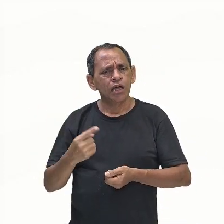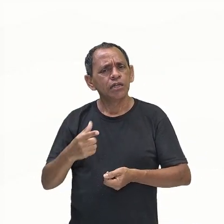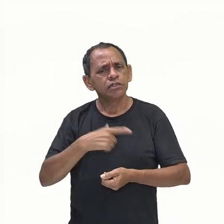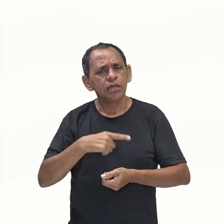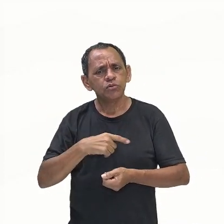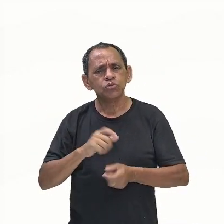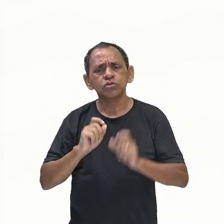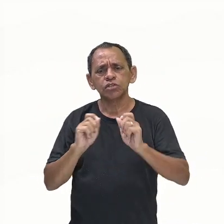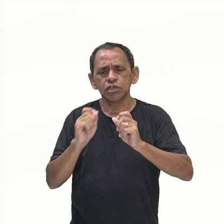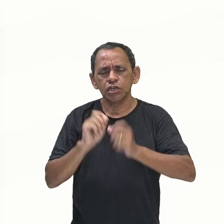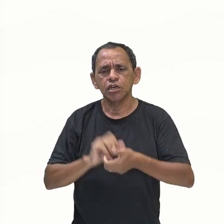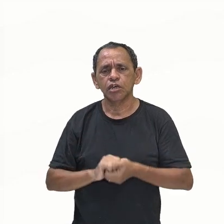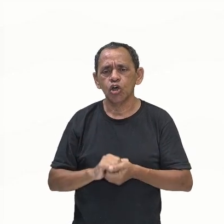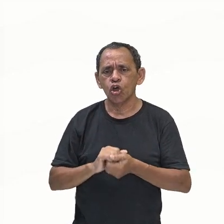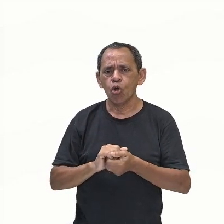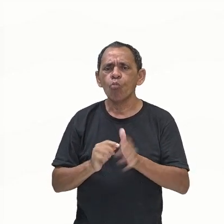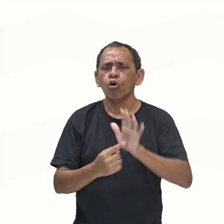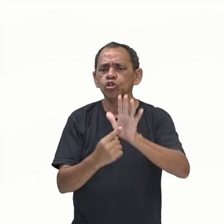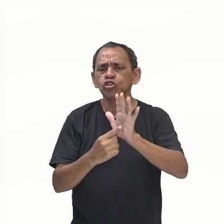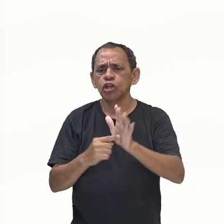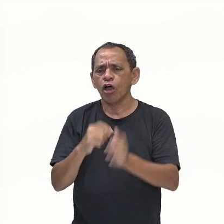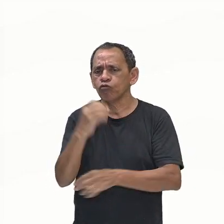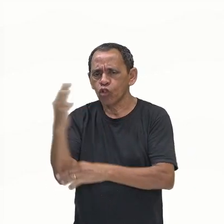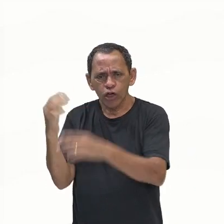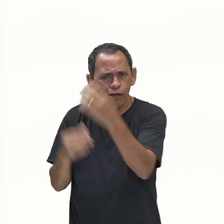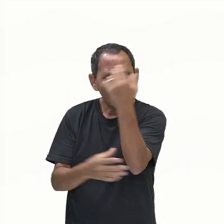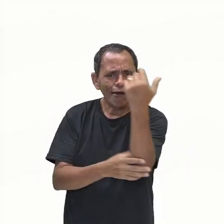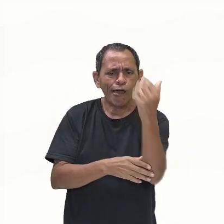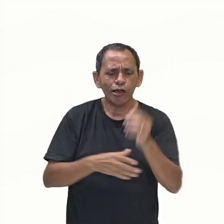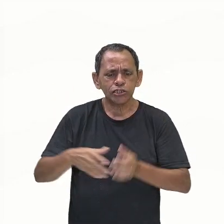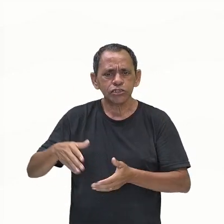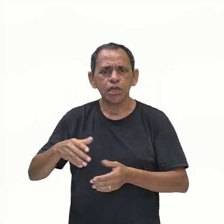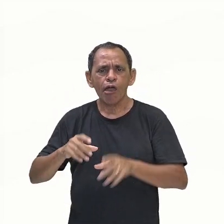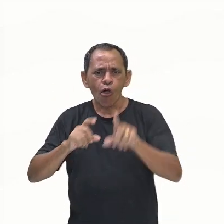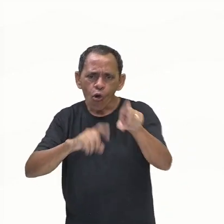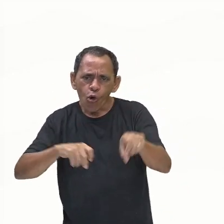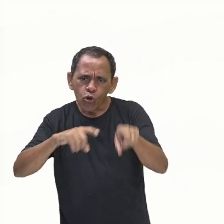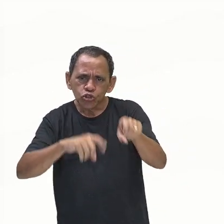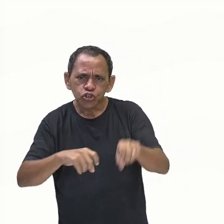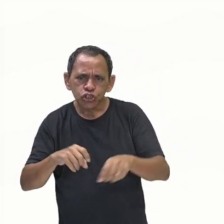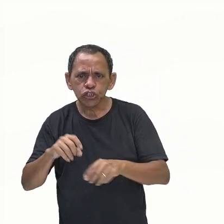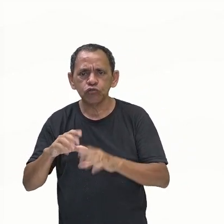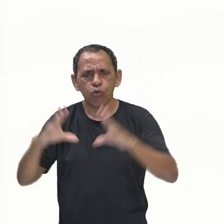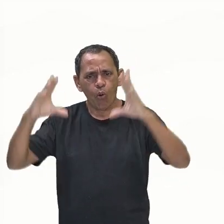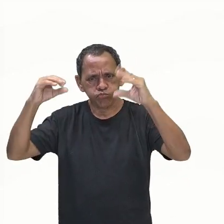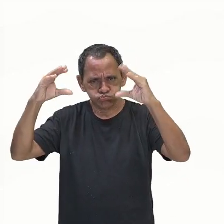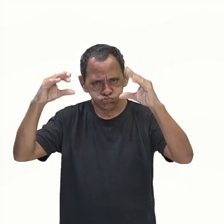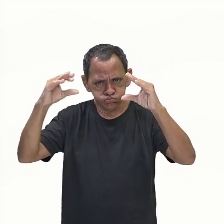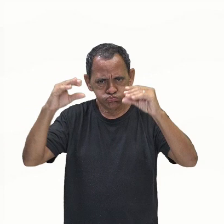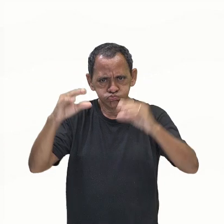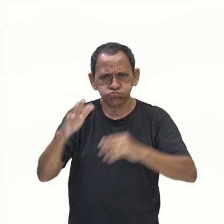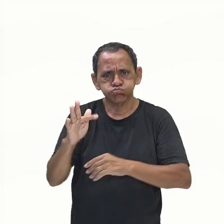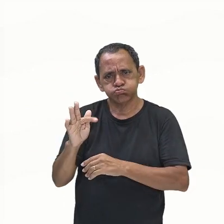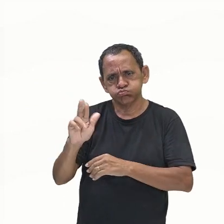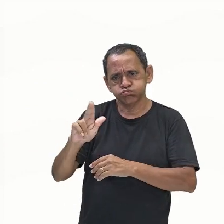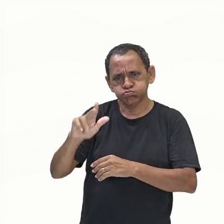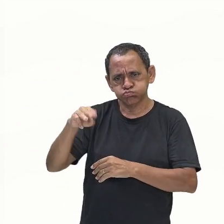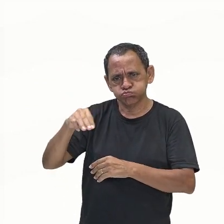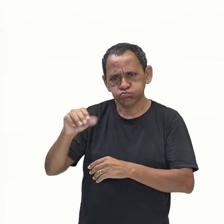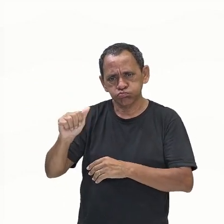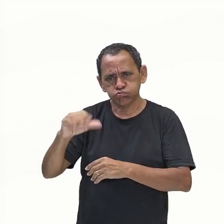revelar florestas, áreas de cultivos, nuvens, fumaça de